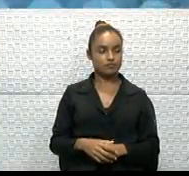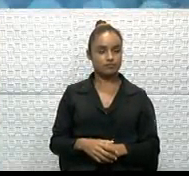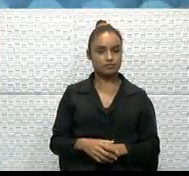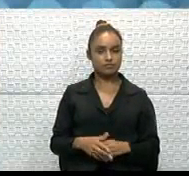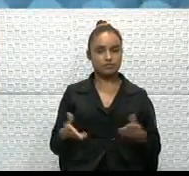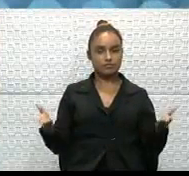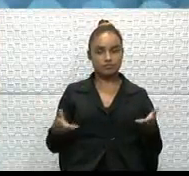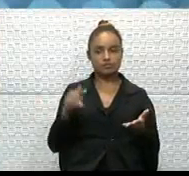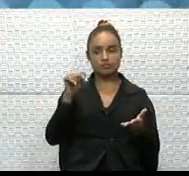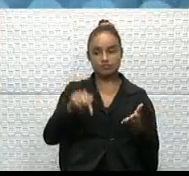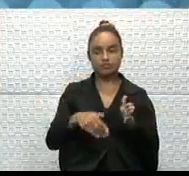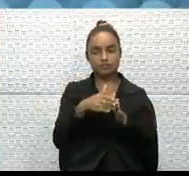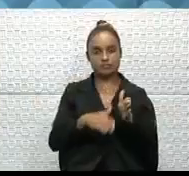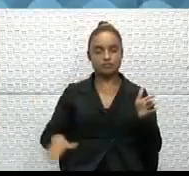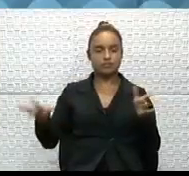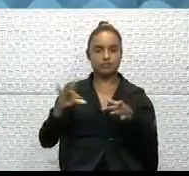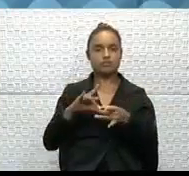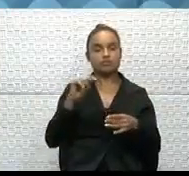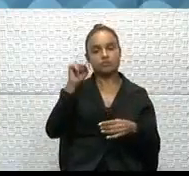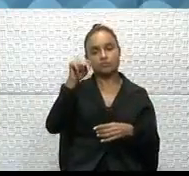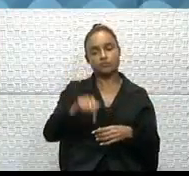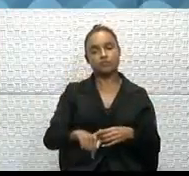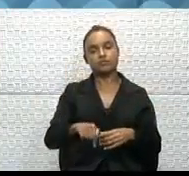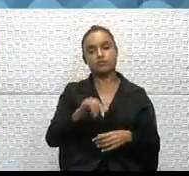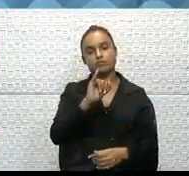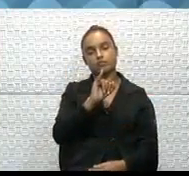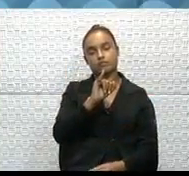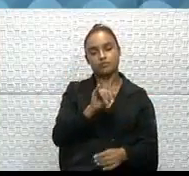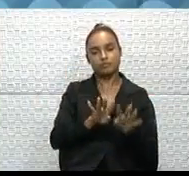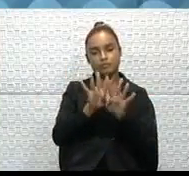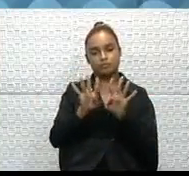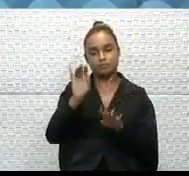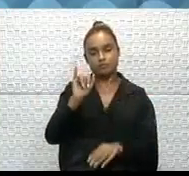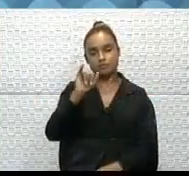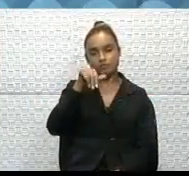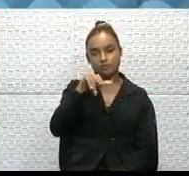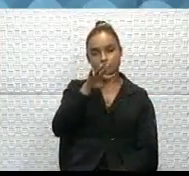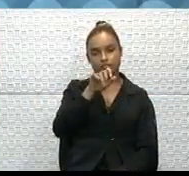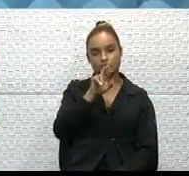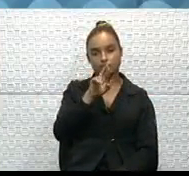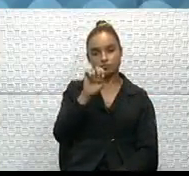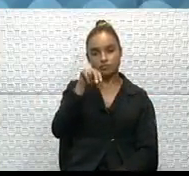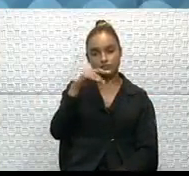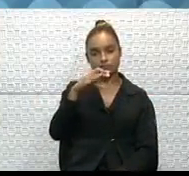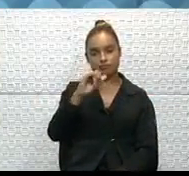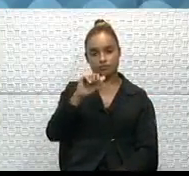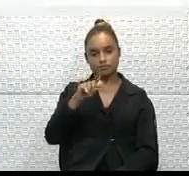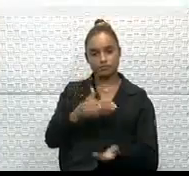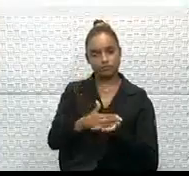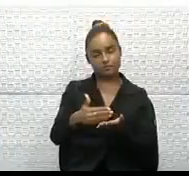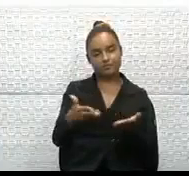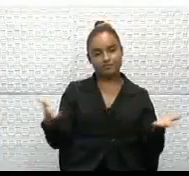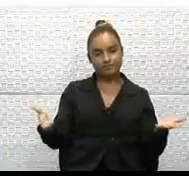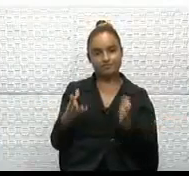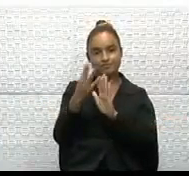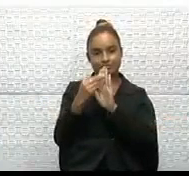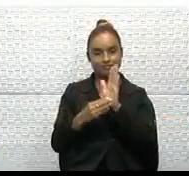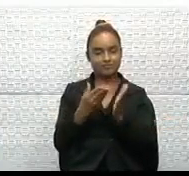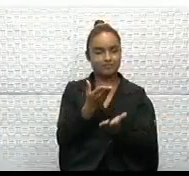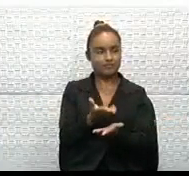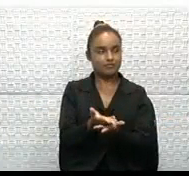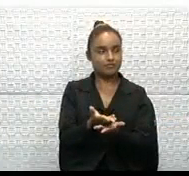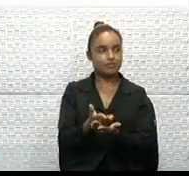Bom, então, como eu já mencionei, vamos tratar da estatística inferencial e assim eu convido você a darmos início à nossa aula. Acompanhe comigo no quadro.